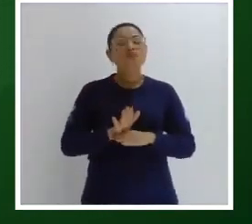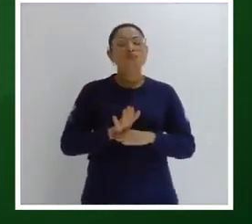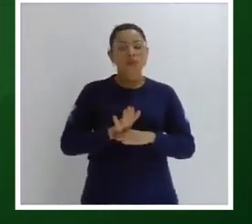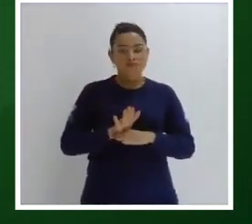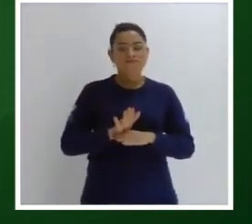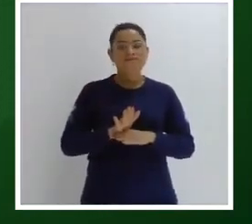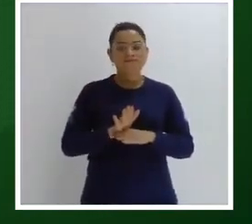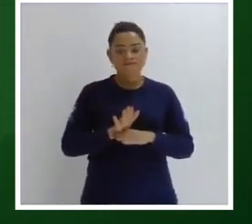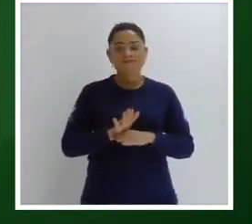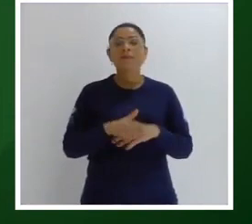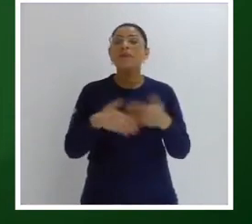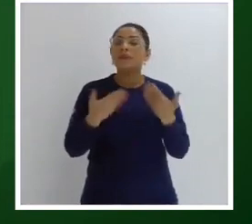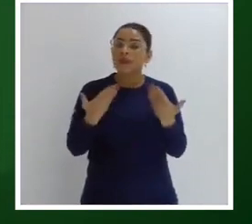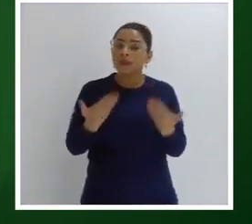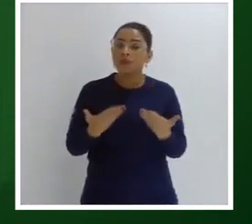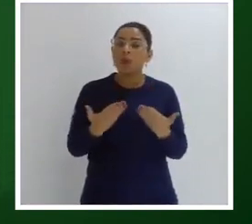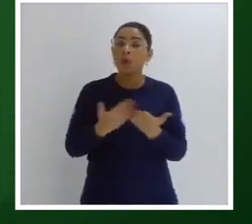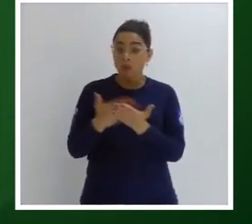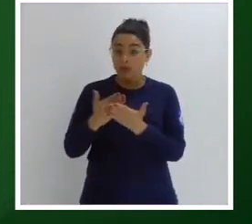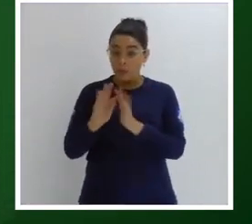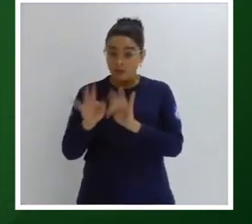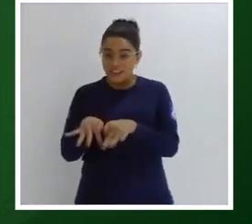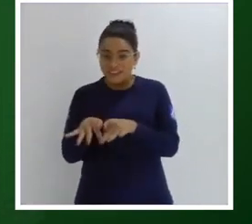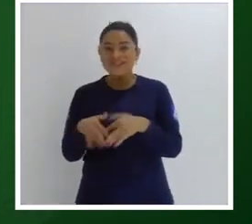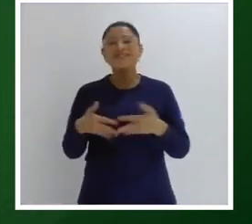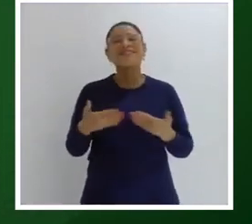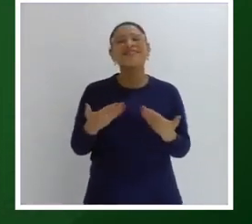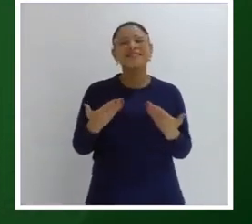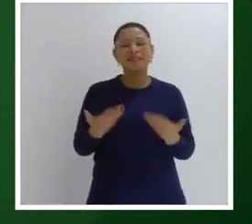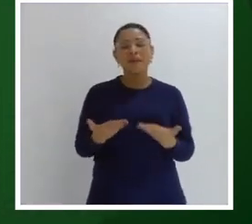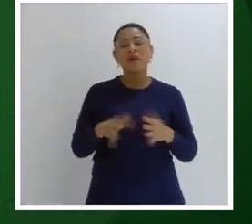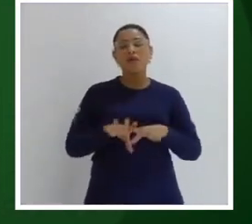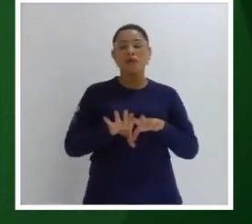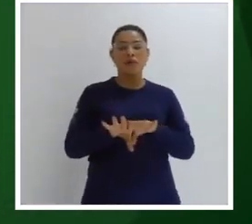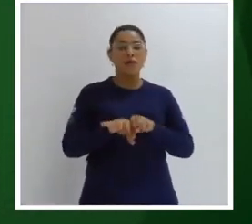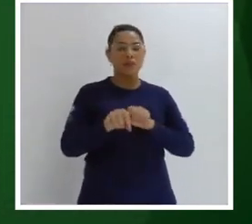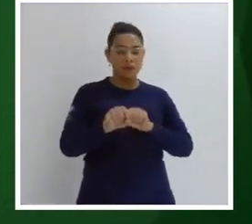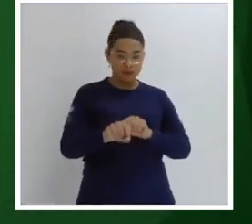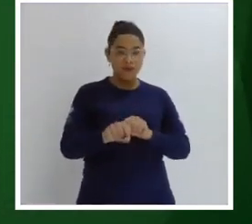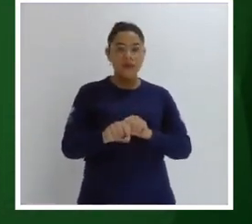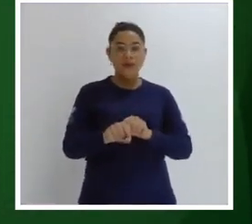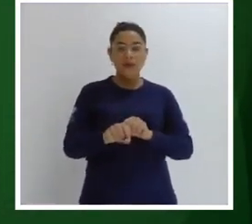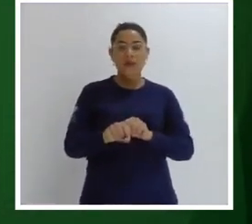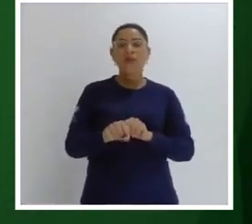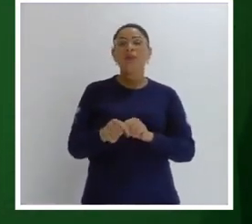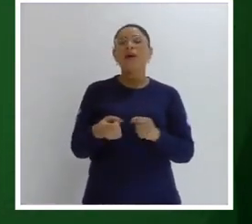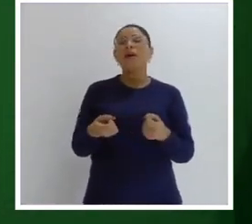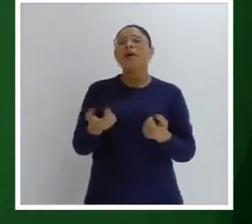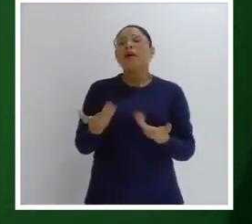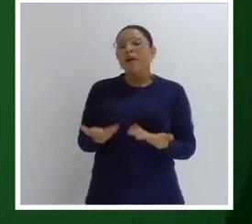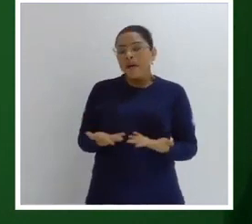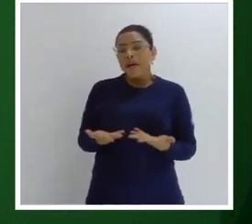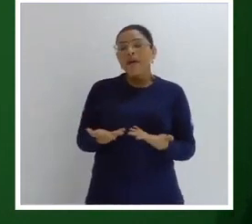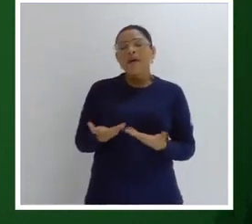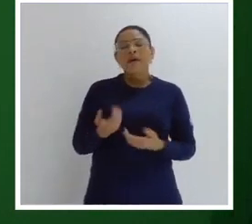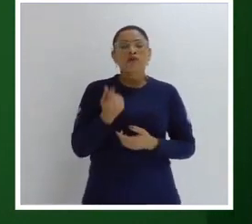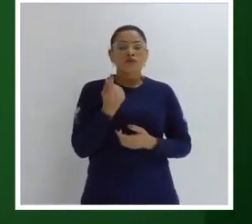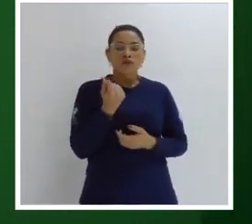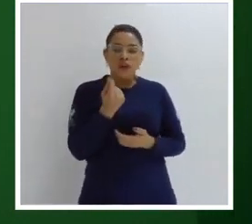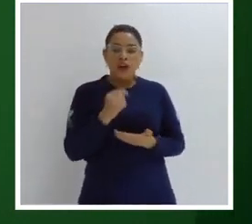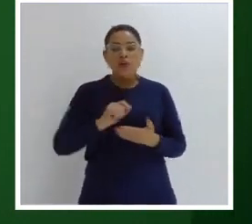vamos começar pelo final né essa formação entre os pares não há remuneração